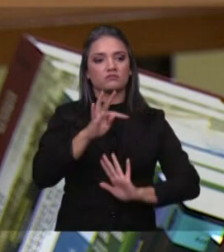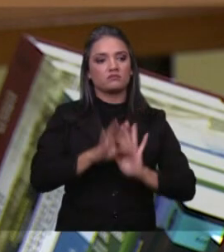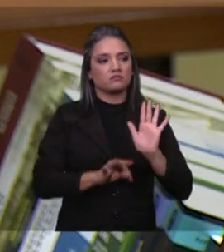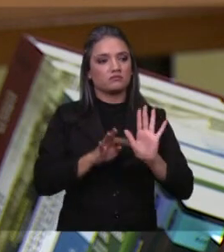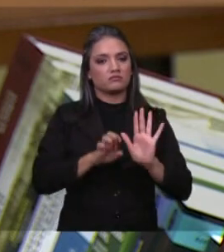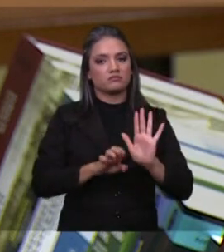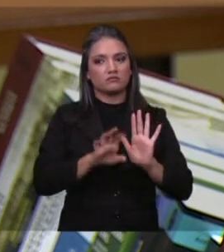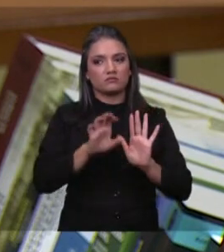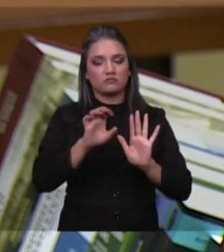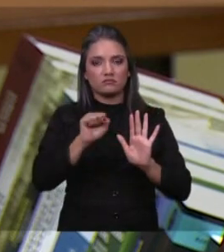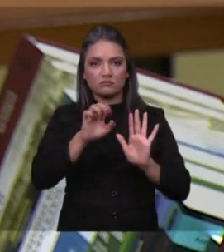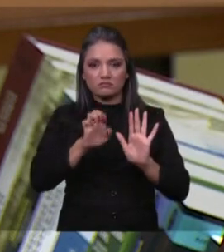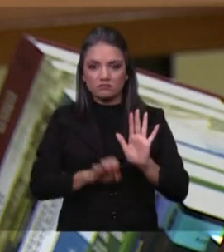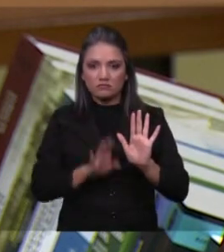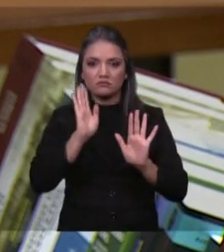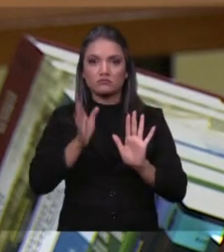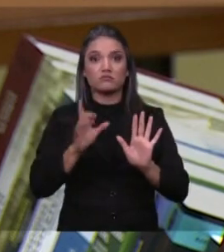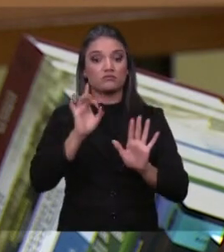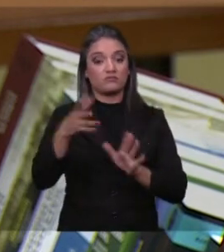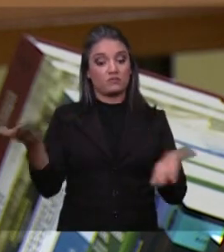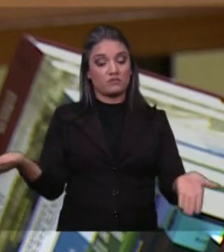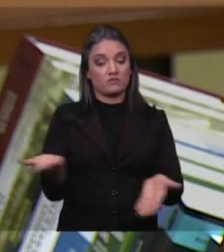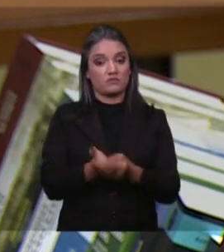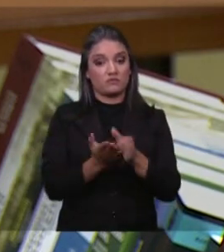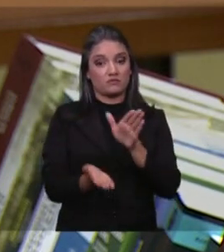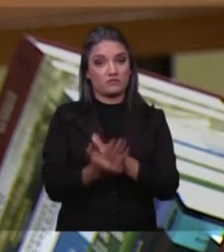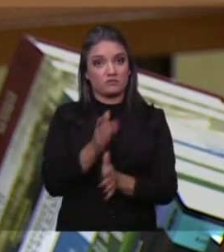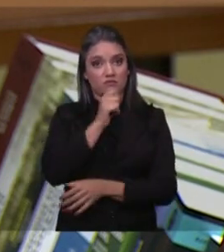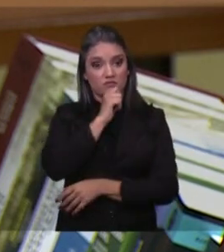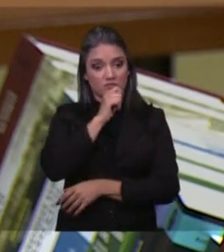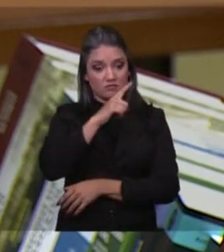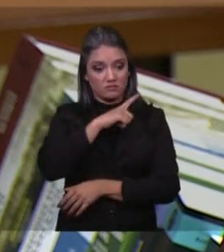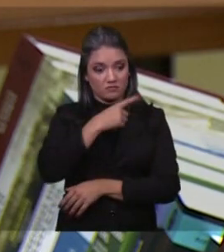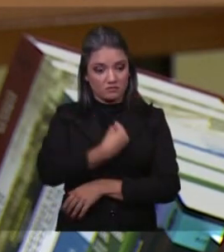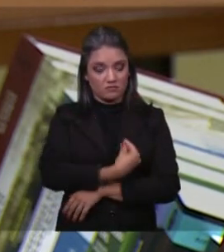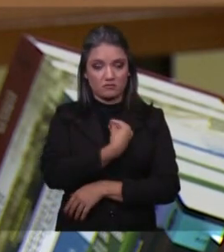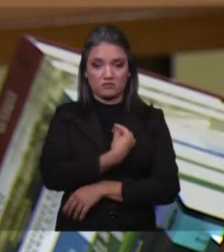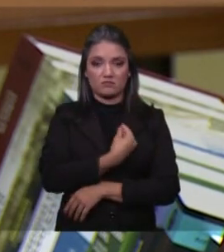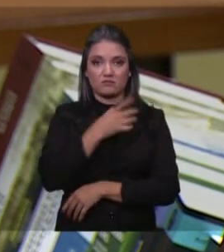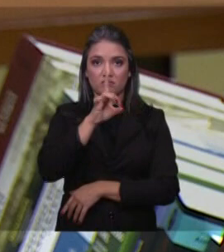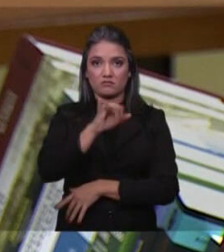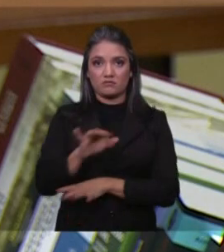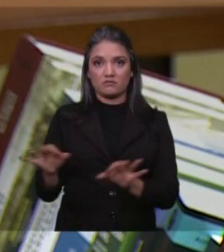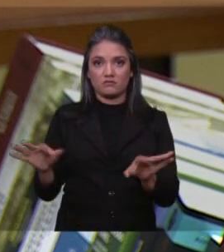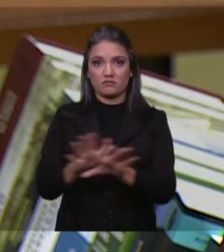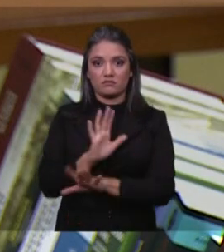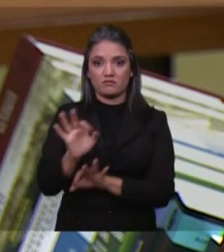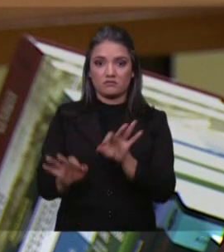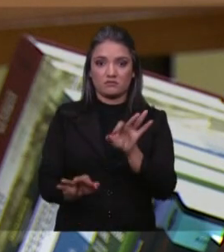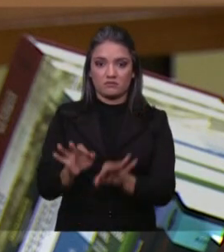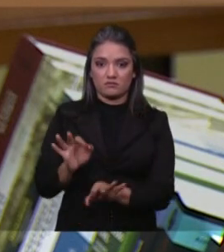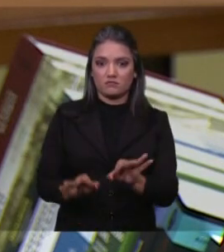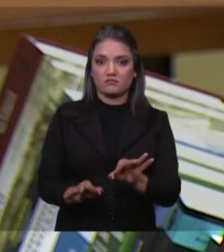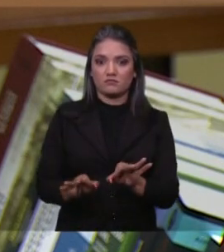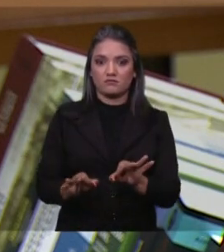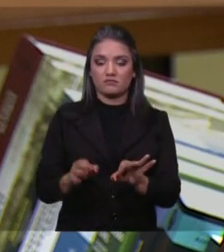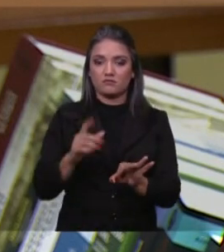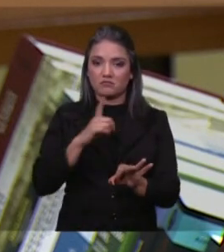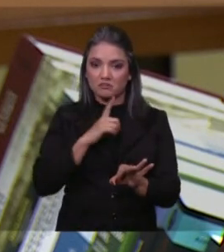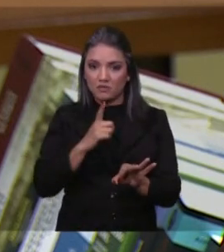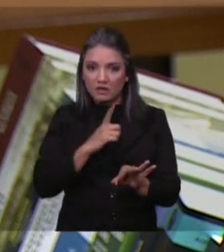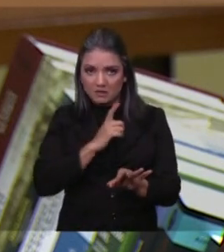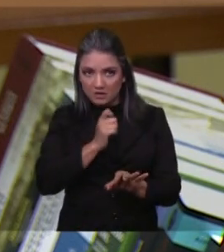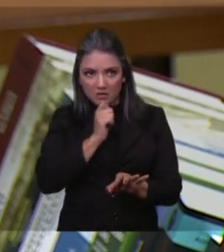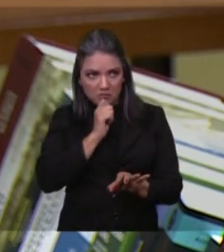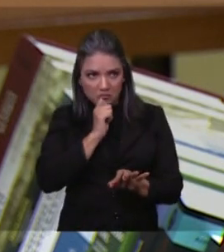fixada apenas aos processos que ainda estavam em curso na data da conclusão do julgado. Estavam em aberto, poderiam